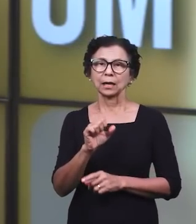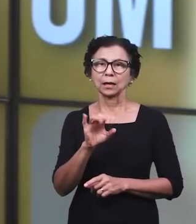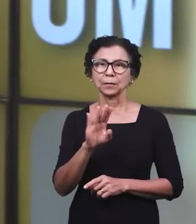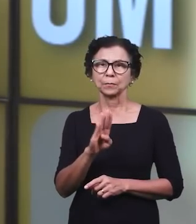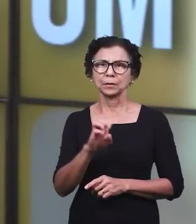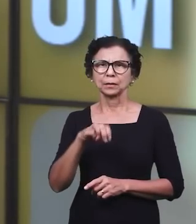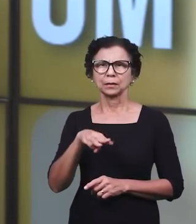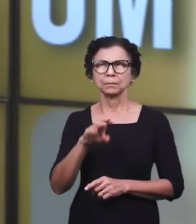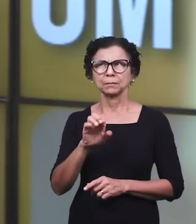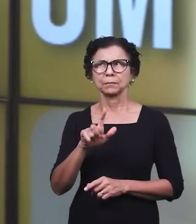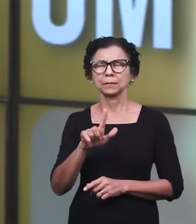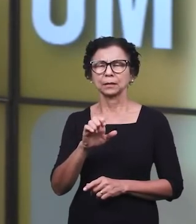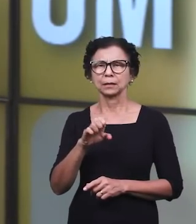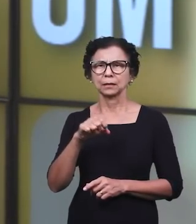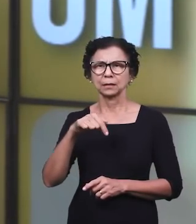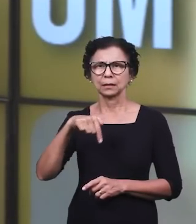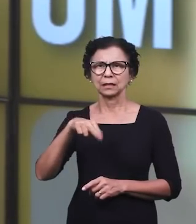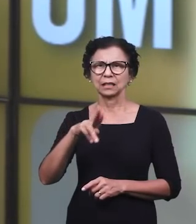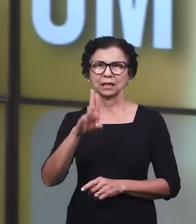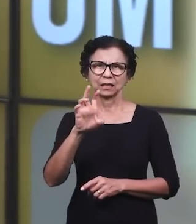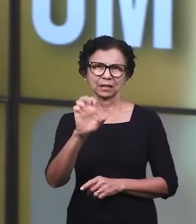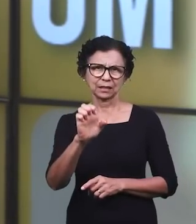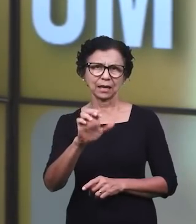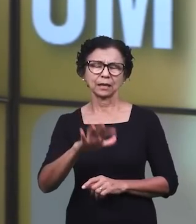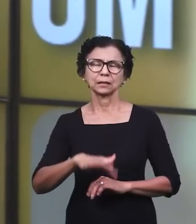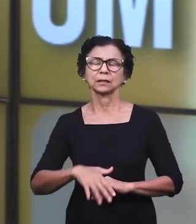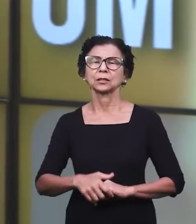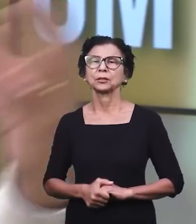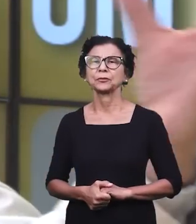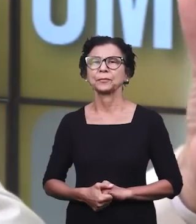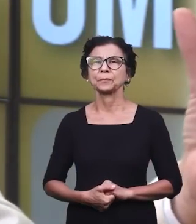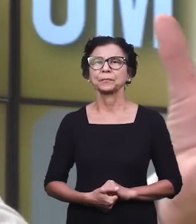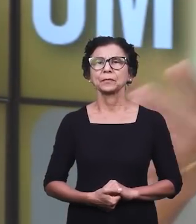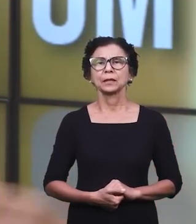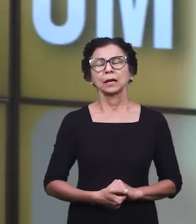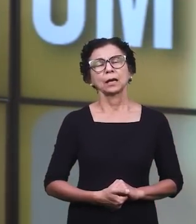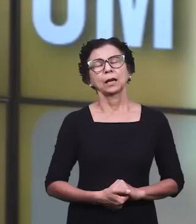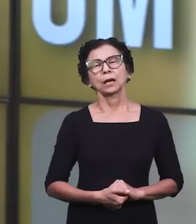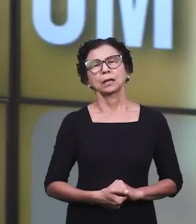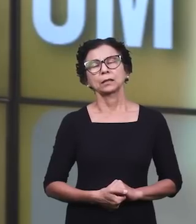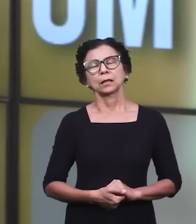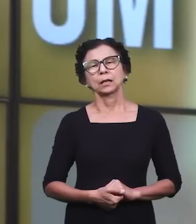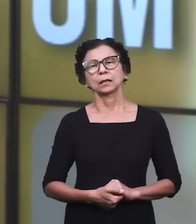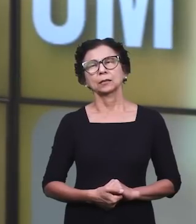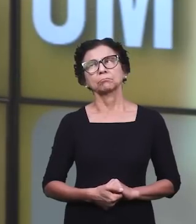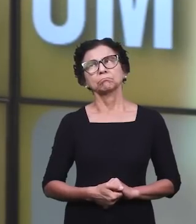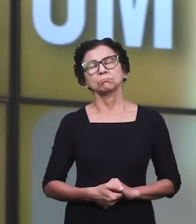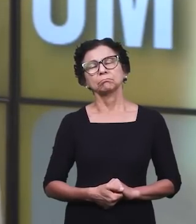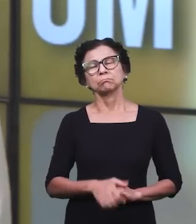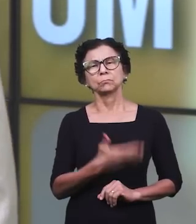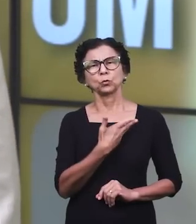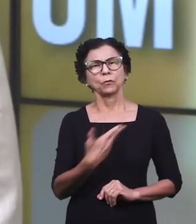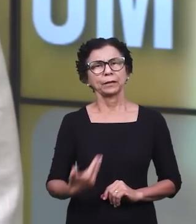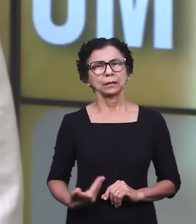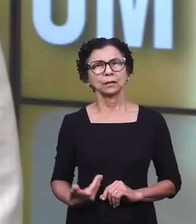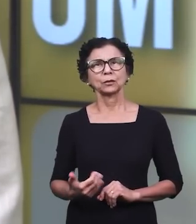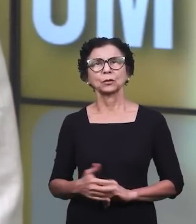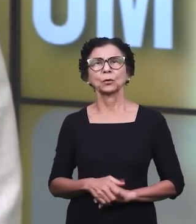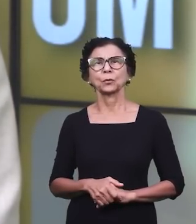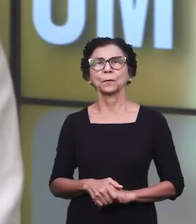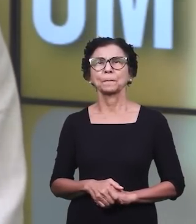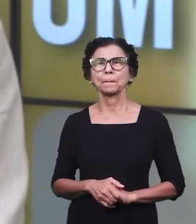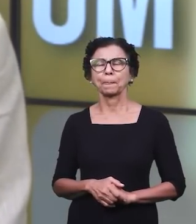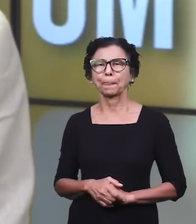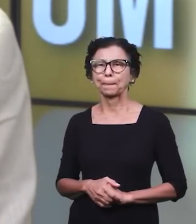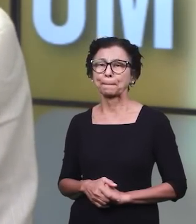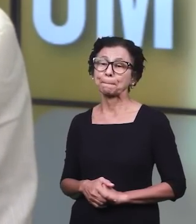Parece que era um cargo, era o rei dos filisteus, como é Faraó. Sim. Ele vai e mente igualzinho o pai. Não, fala que